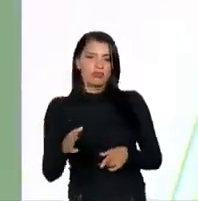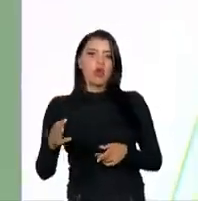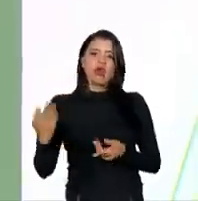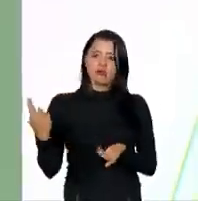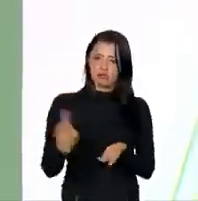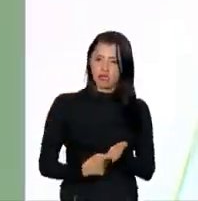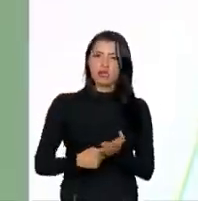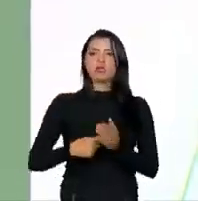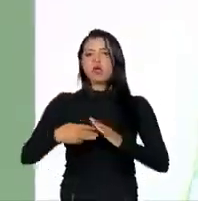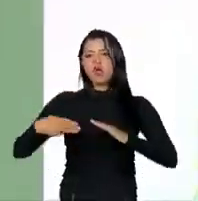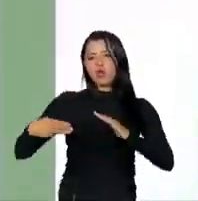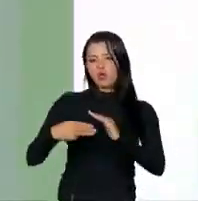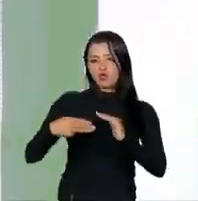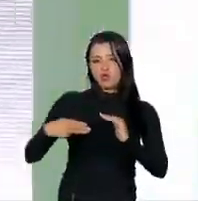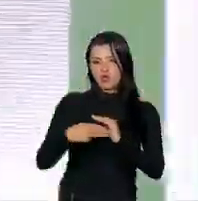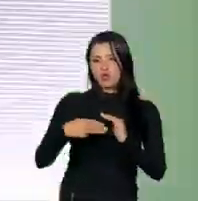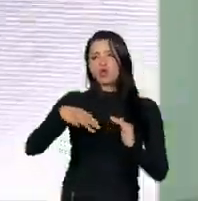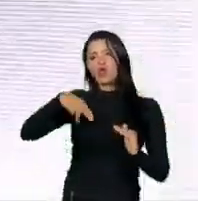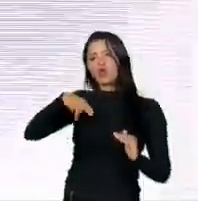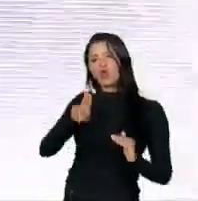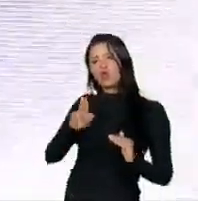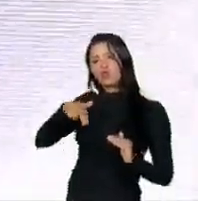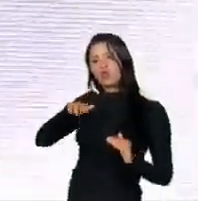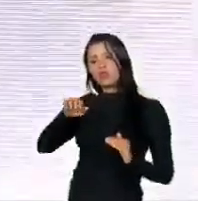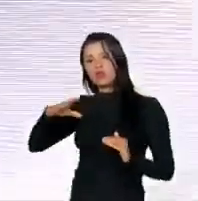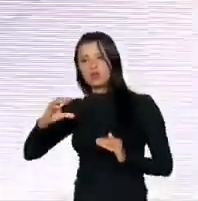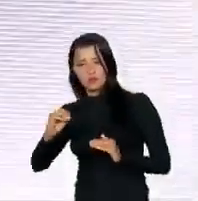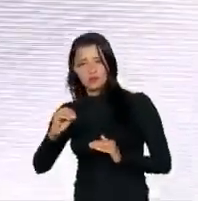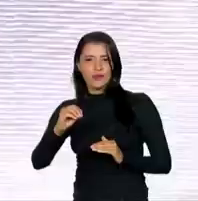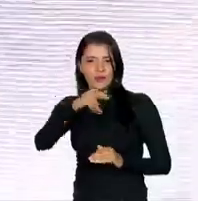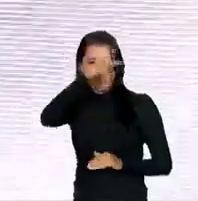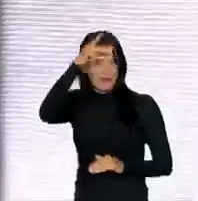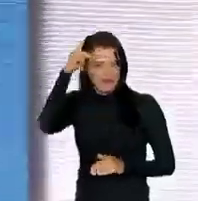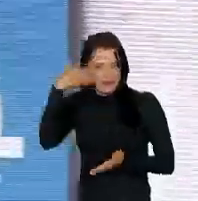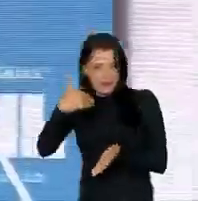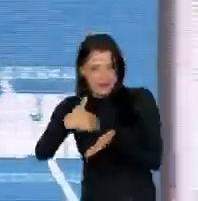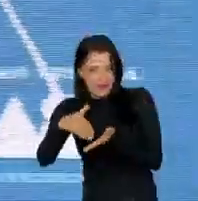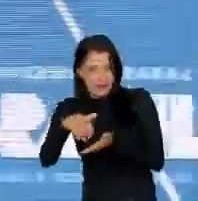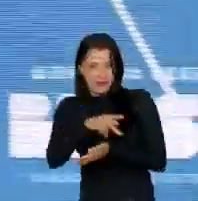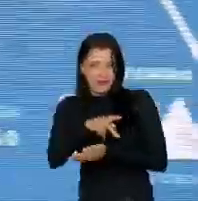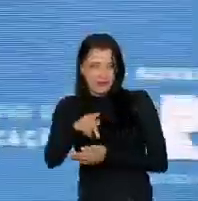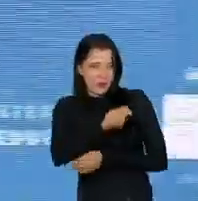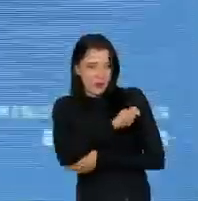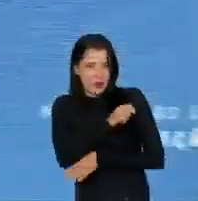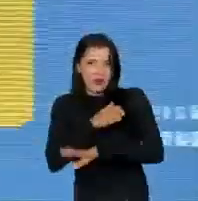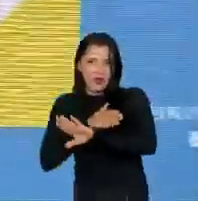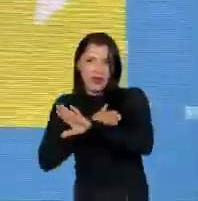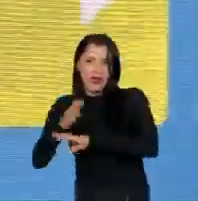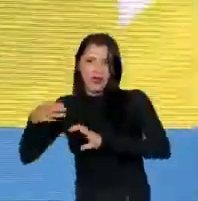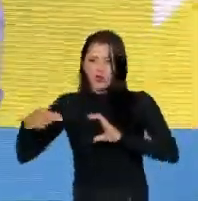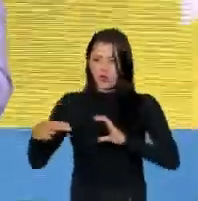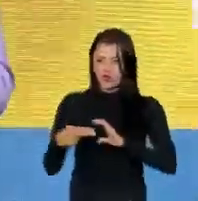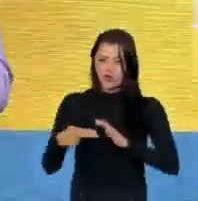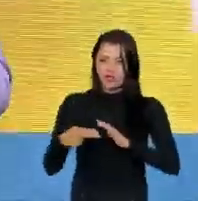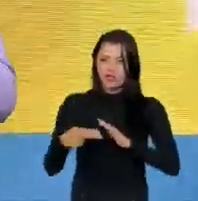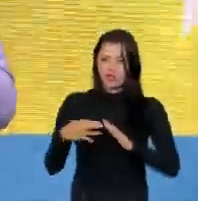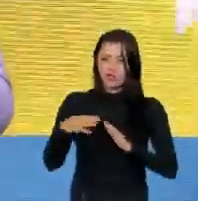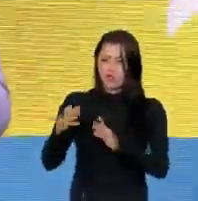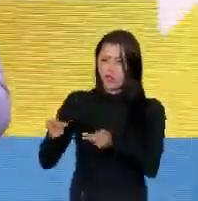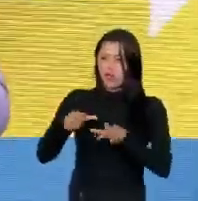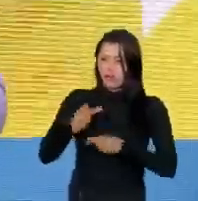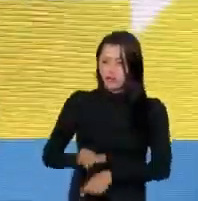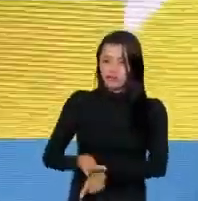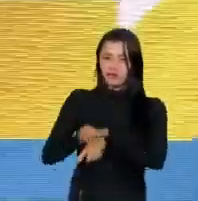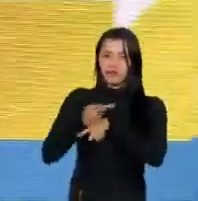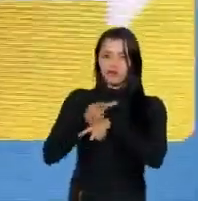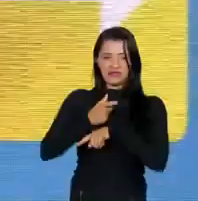Unesco. Imagina aí o prefeito, a secretária, o professor, o aluno está lá na Unesco, está lá recebendo uma